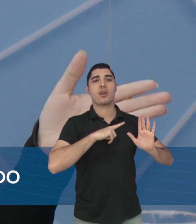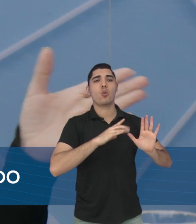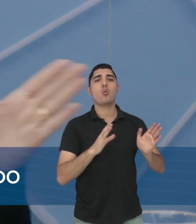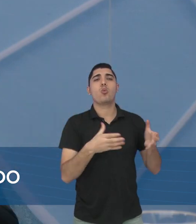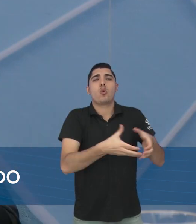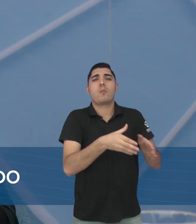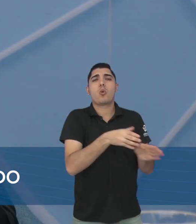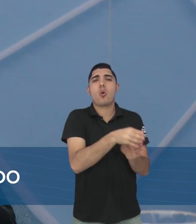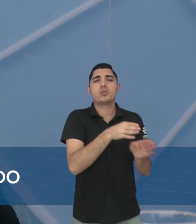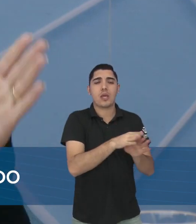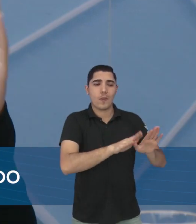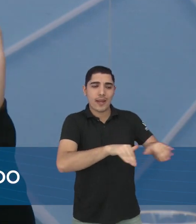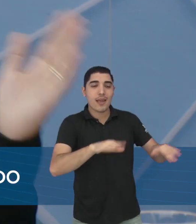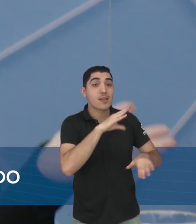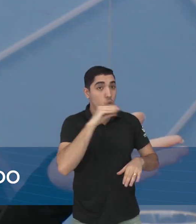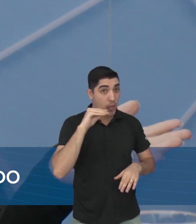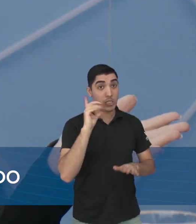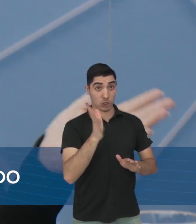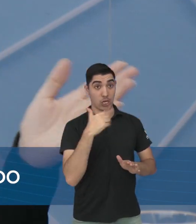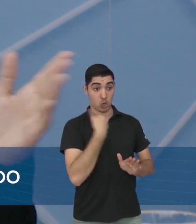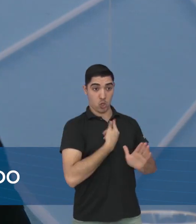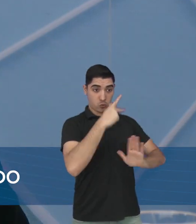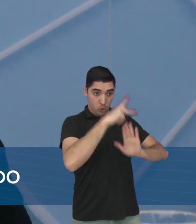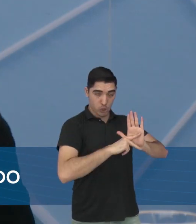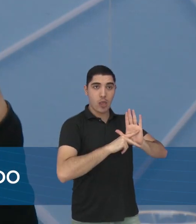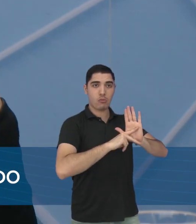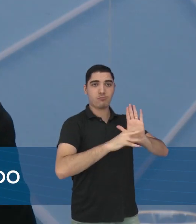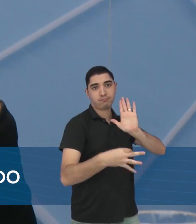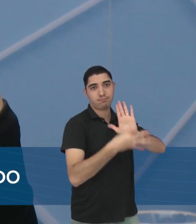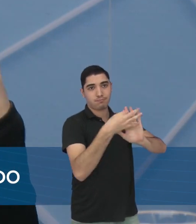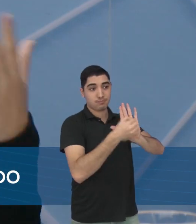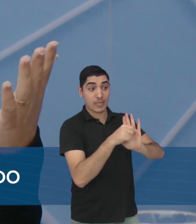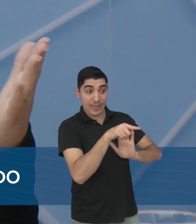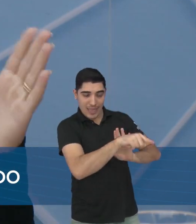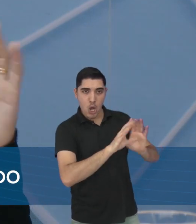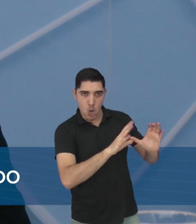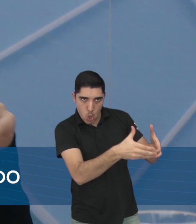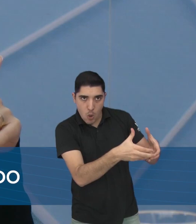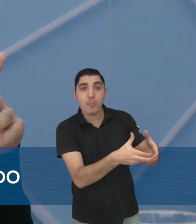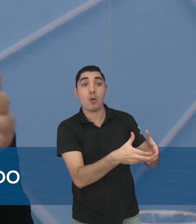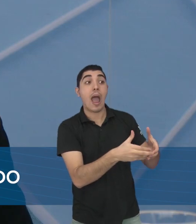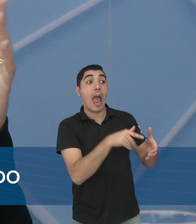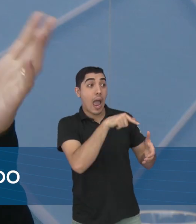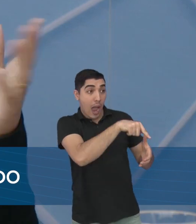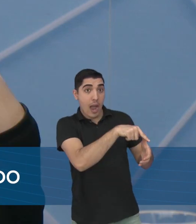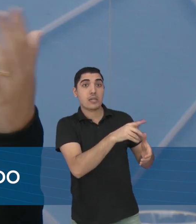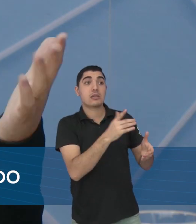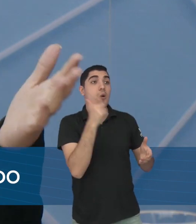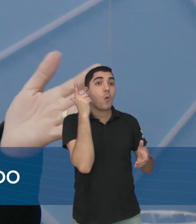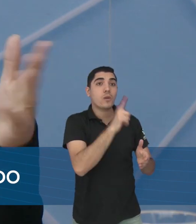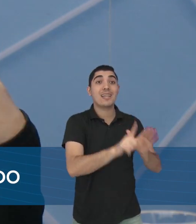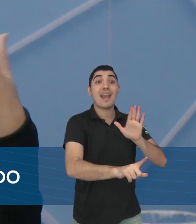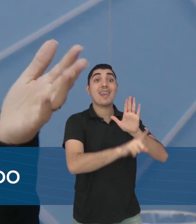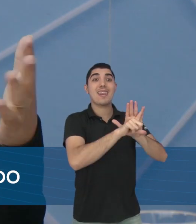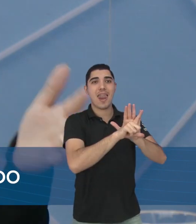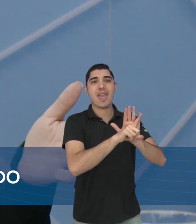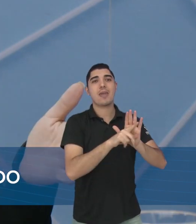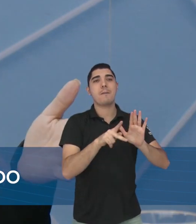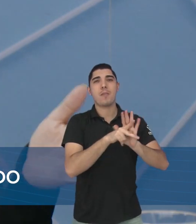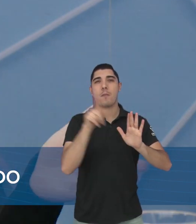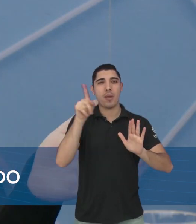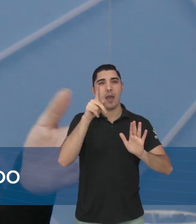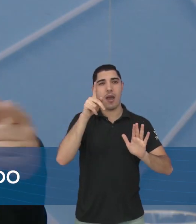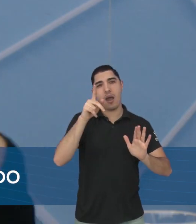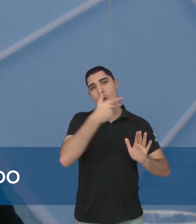Criança e do Adolescente, a gente tem os nossos projetos cadastrados lá. Então isso faz com que a gente esteja apto a terem patrocinadores por leis de